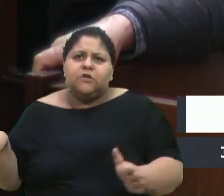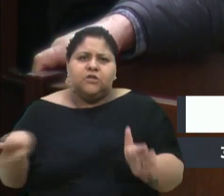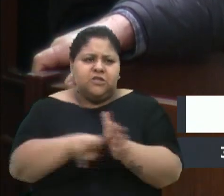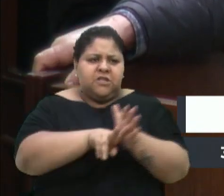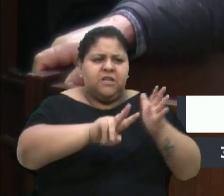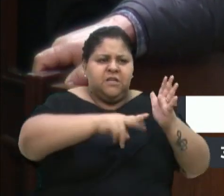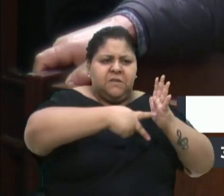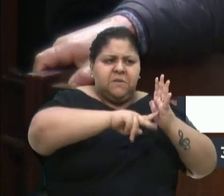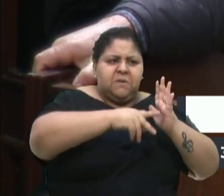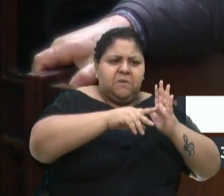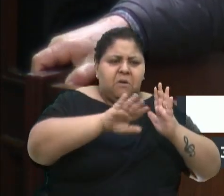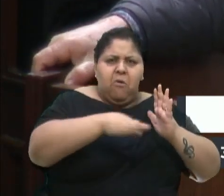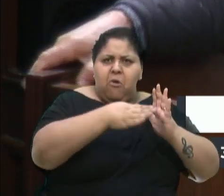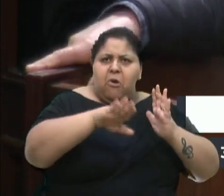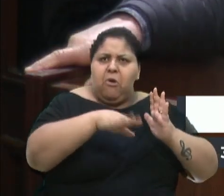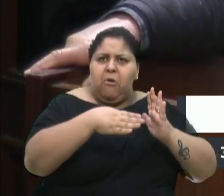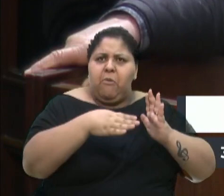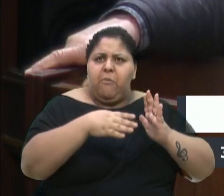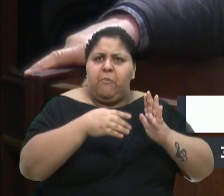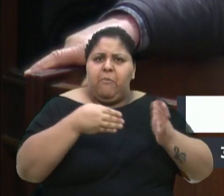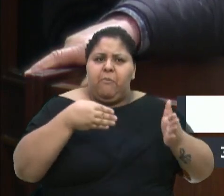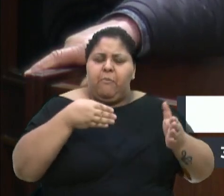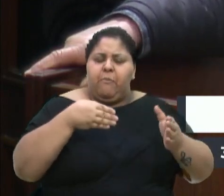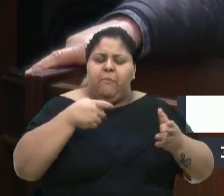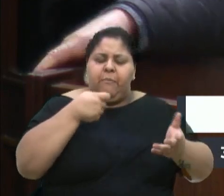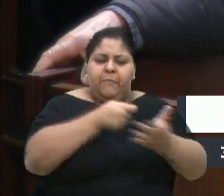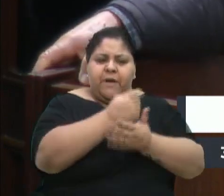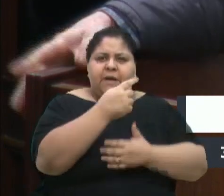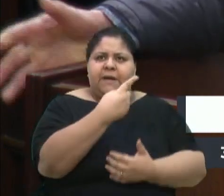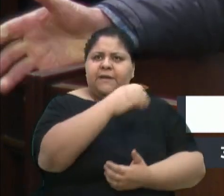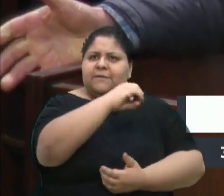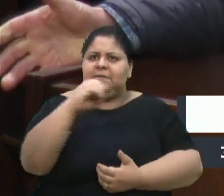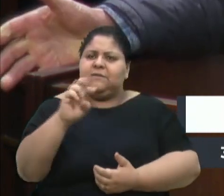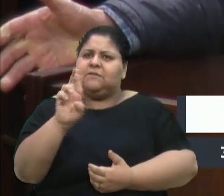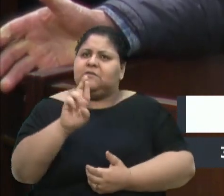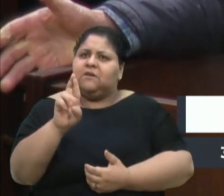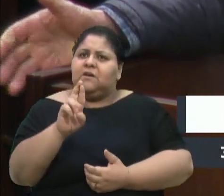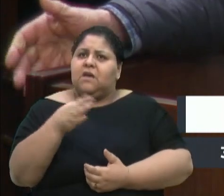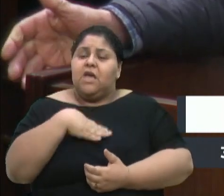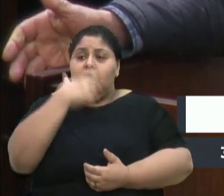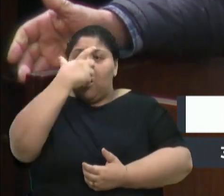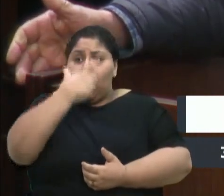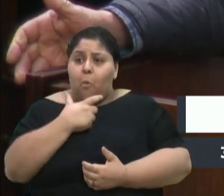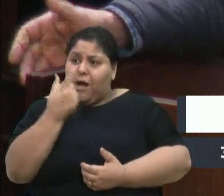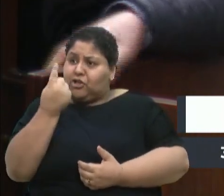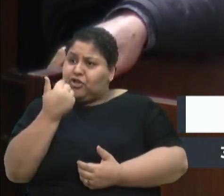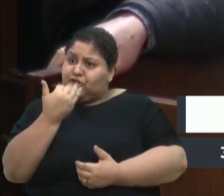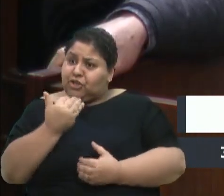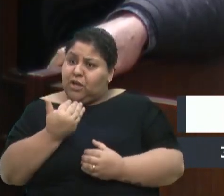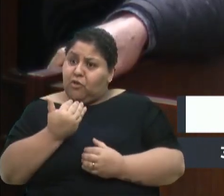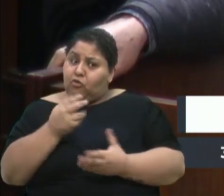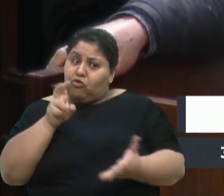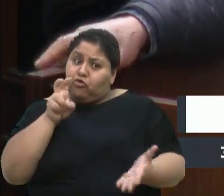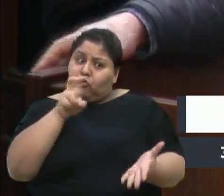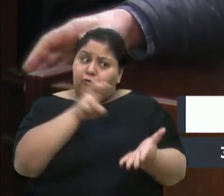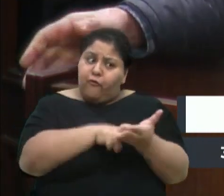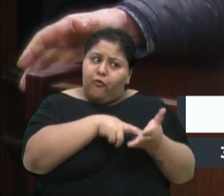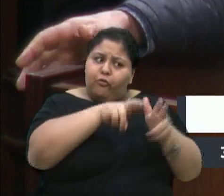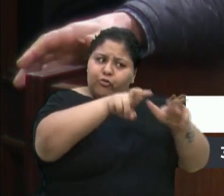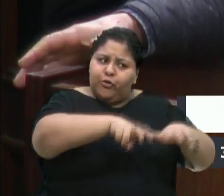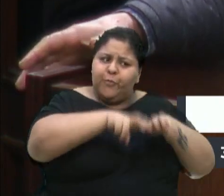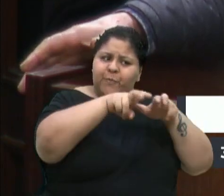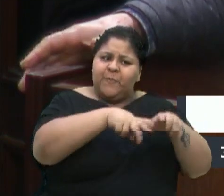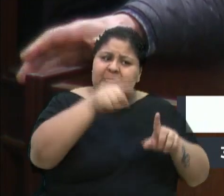torno de R$100 do ITR, esse dinheiro teria que ir no fundo dos agricultores, e que não é possível. É esse tipo